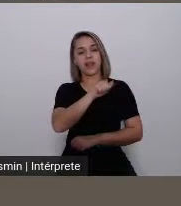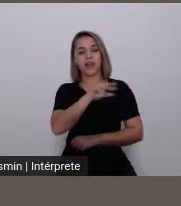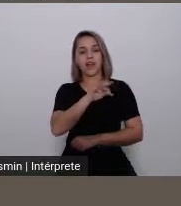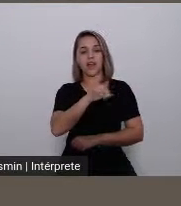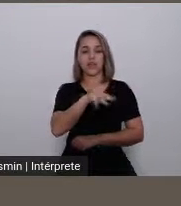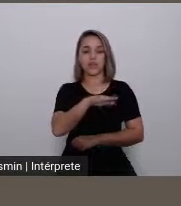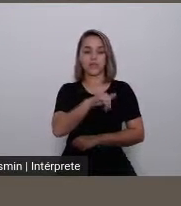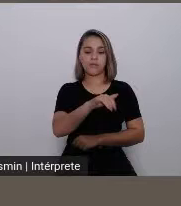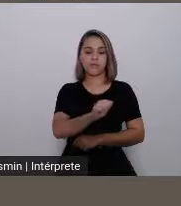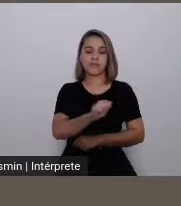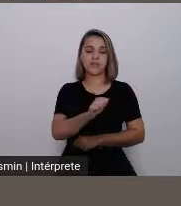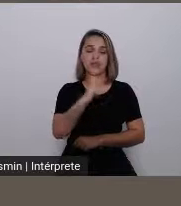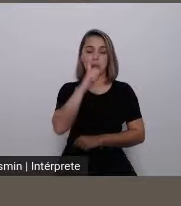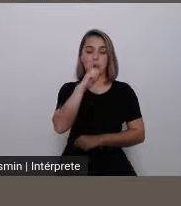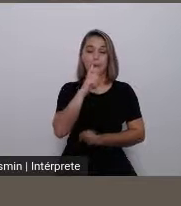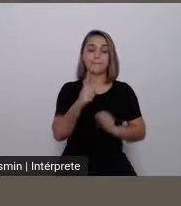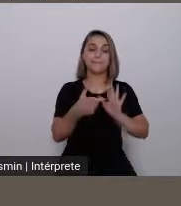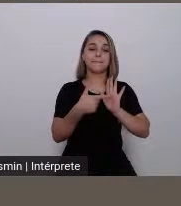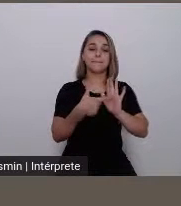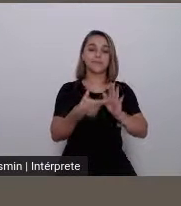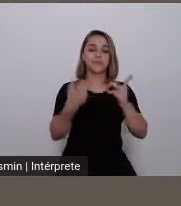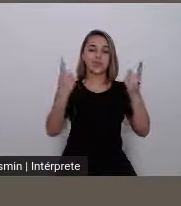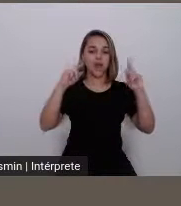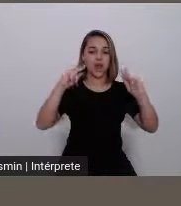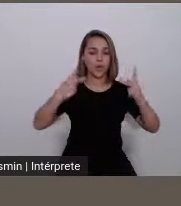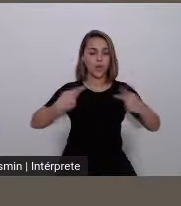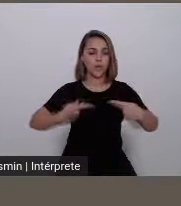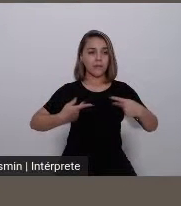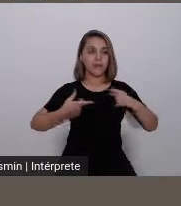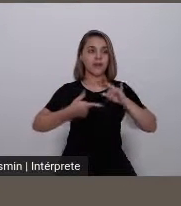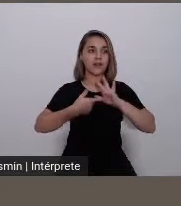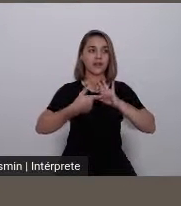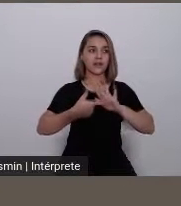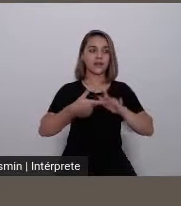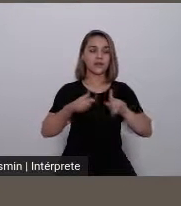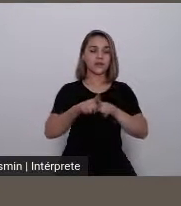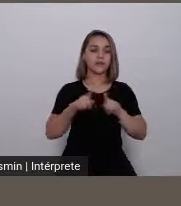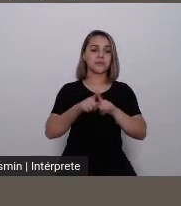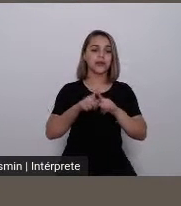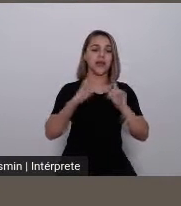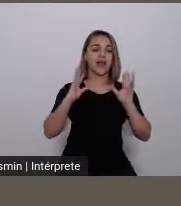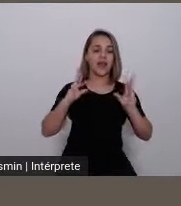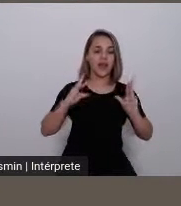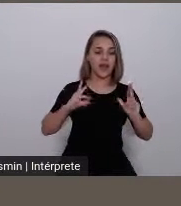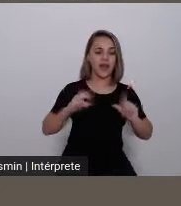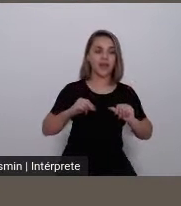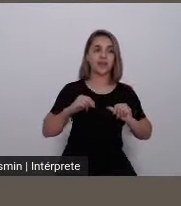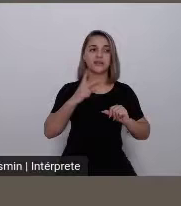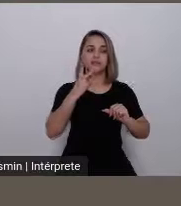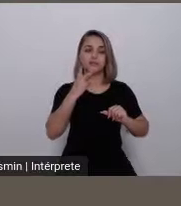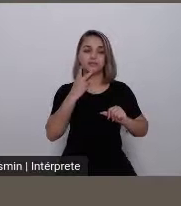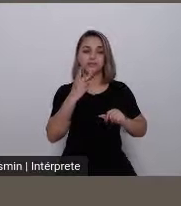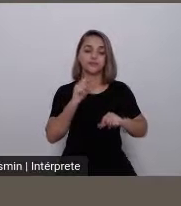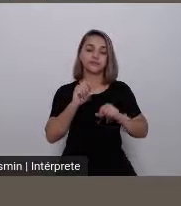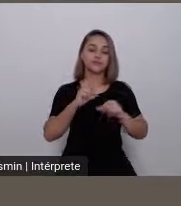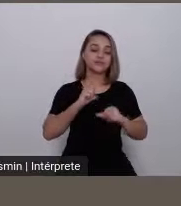figuras, né, suas figuras humanas e animais. O Oswald vai dizer que o Brecheret distorcia a anatomia das